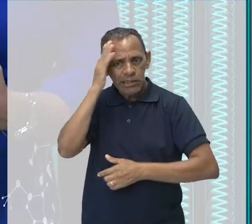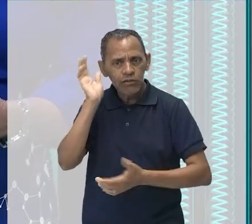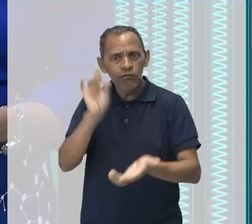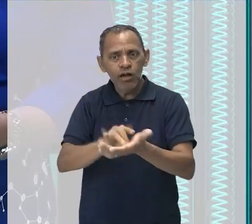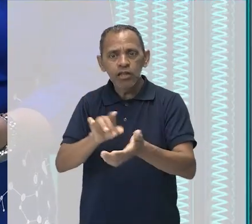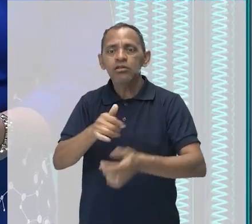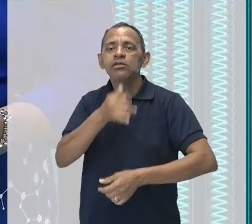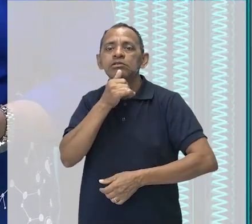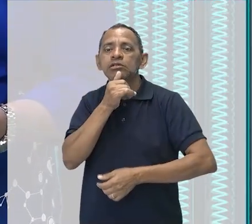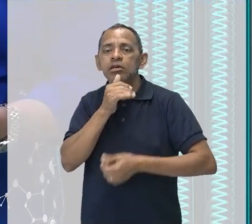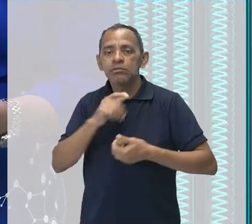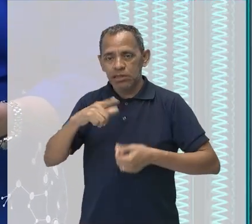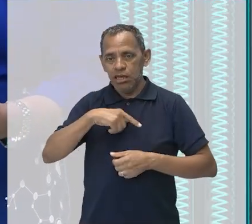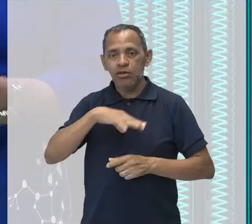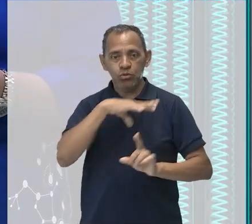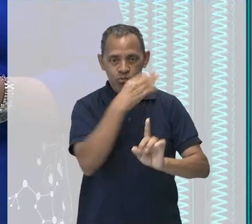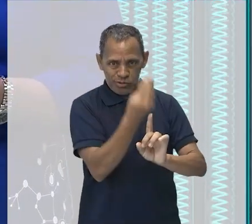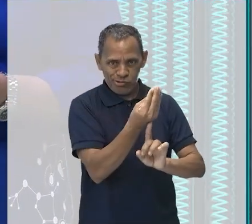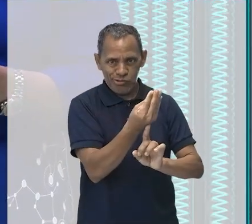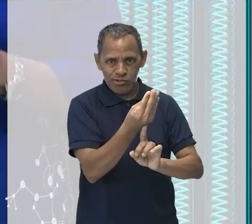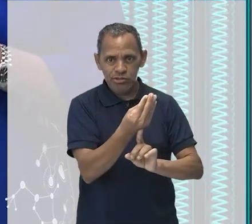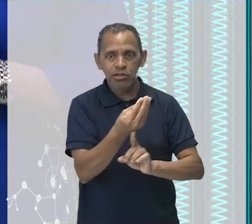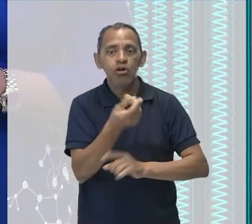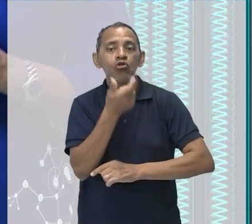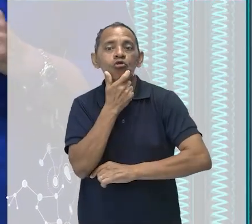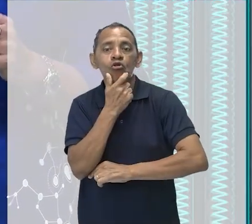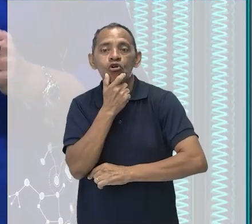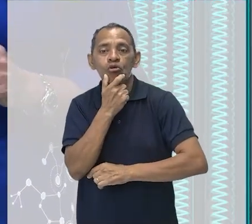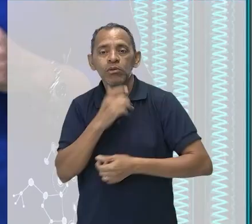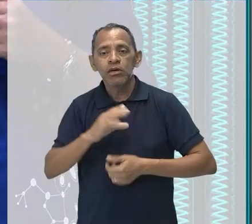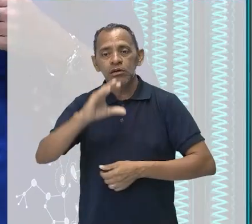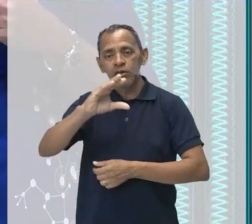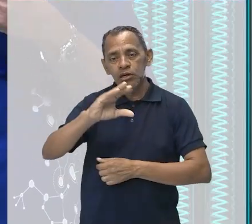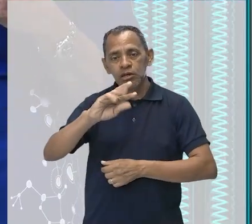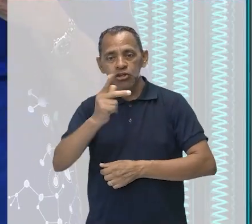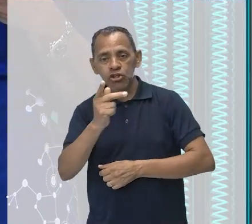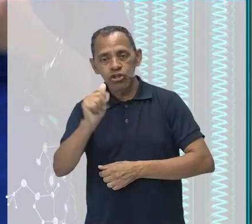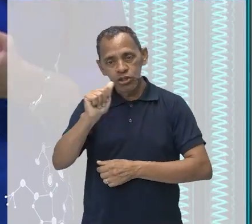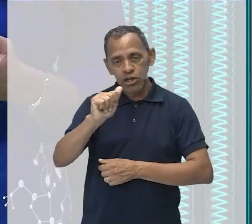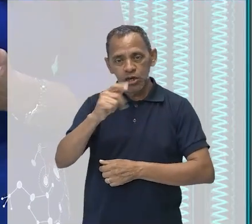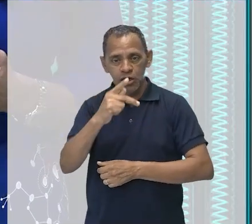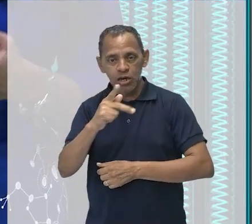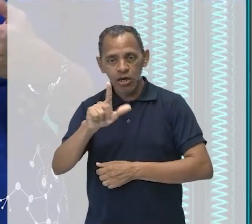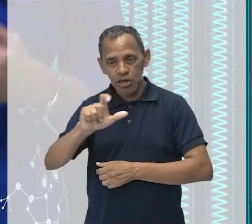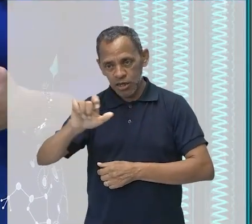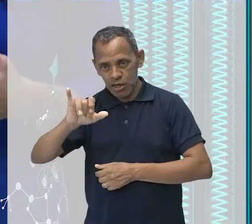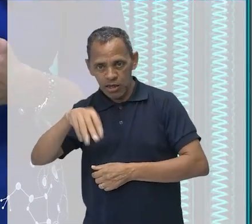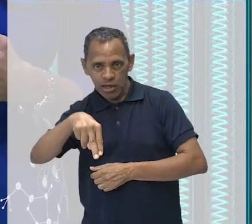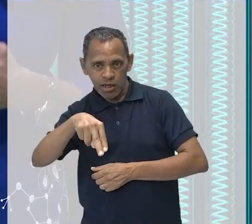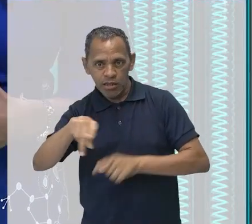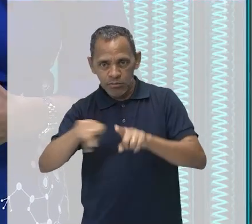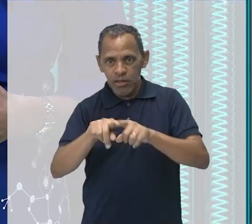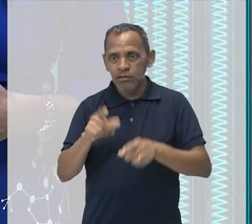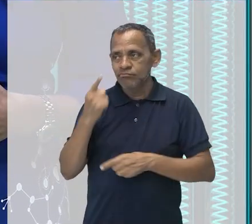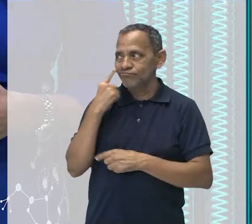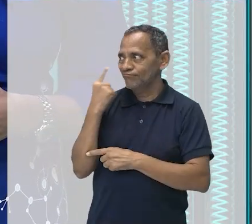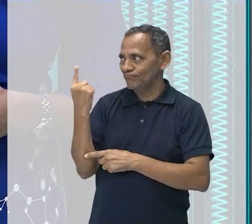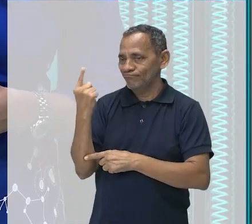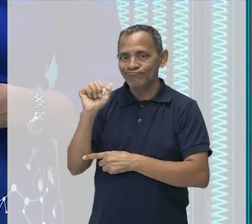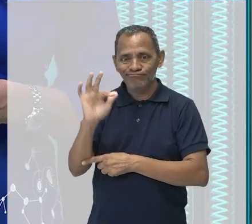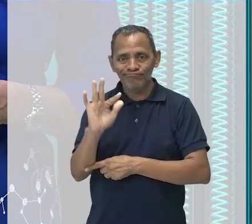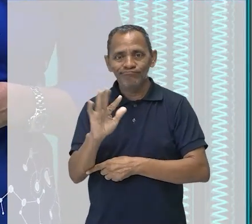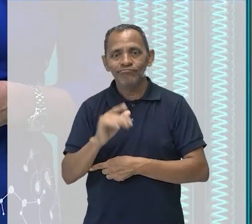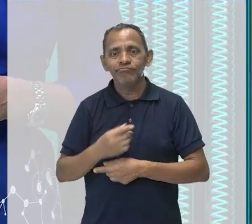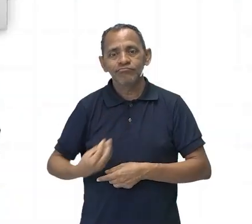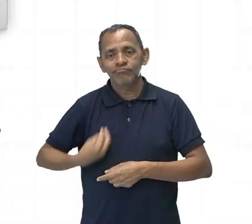público consegue entender. Por exemplo, nós temos um artista que é chamado Charlie Chaplin,